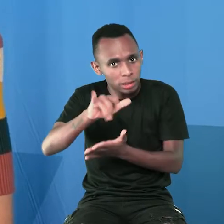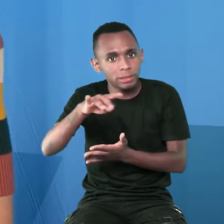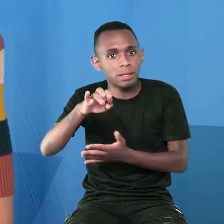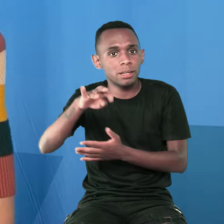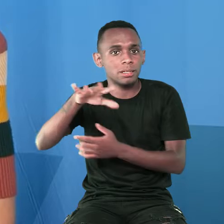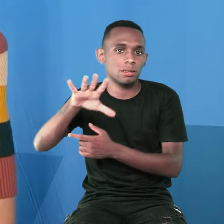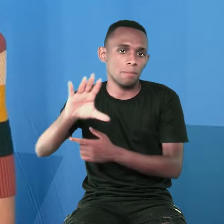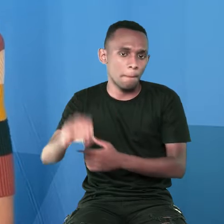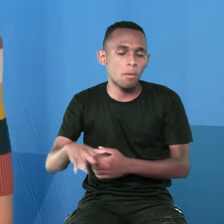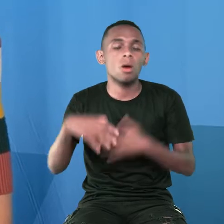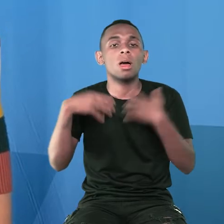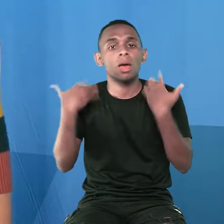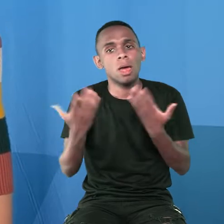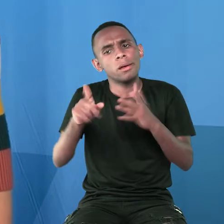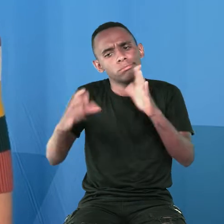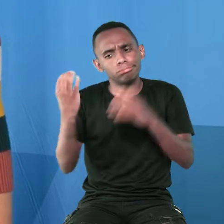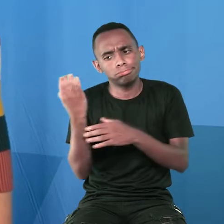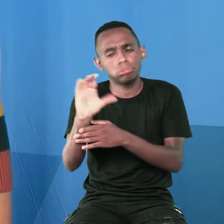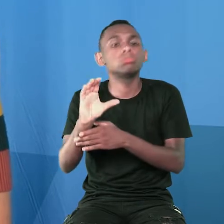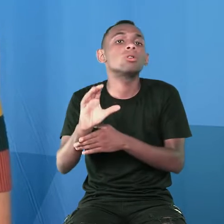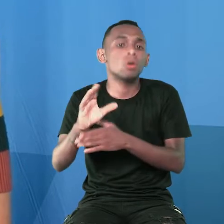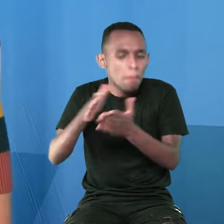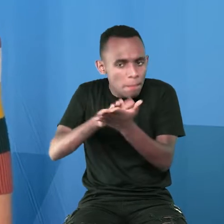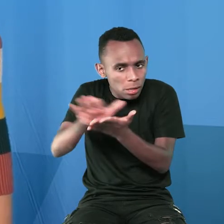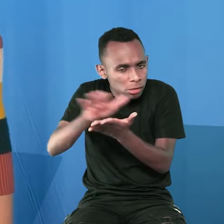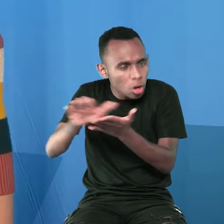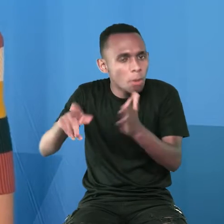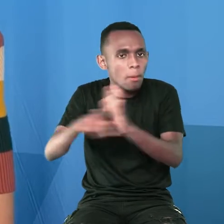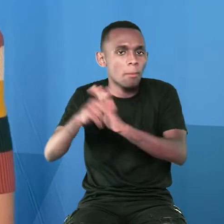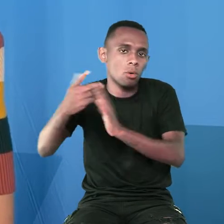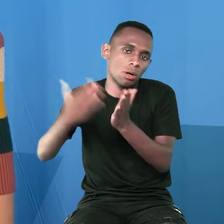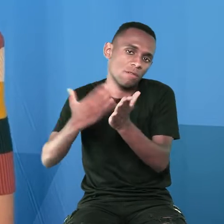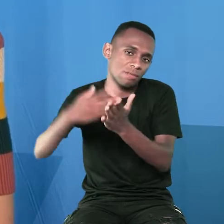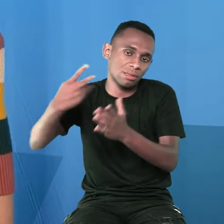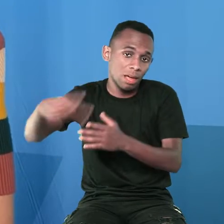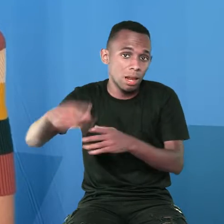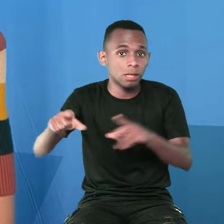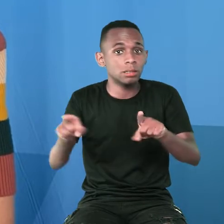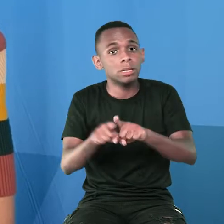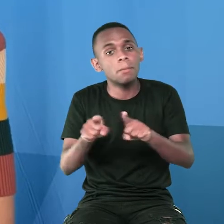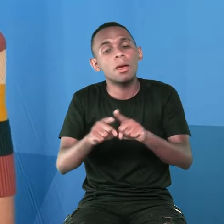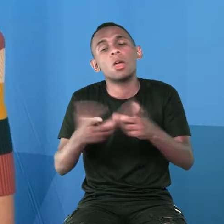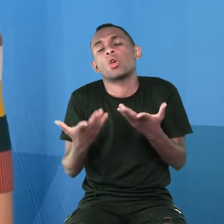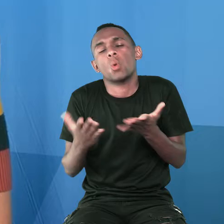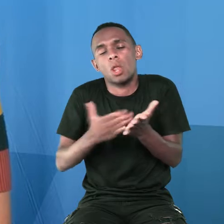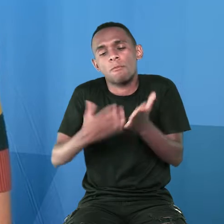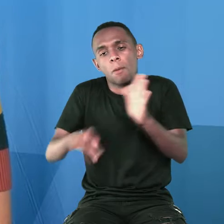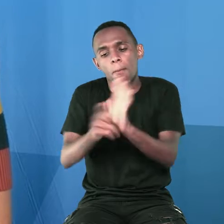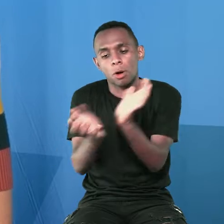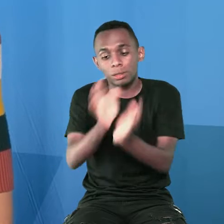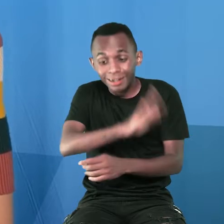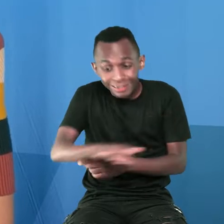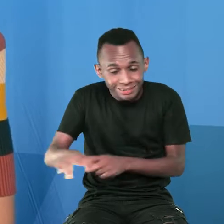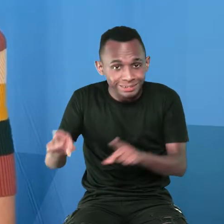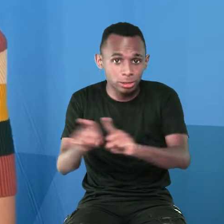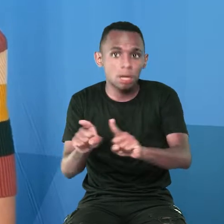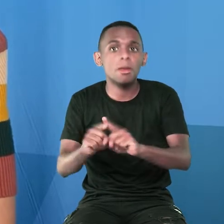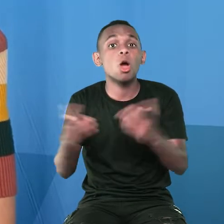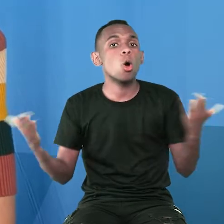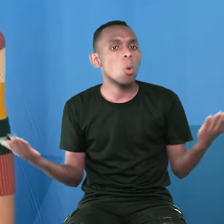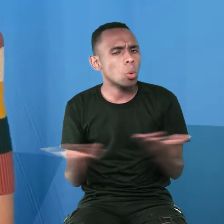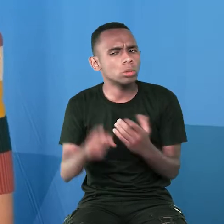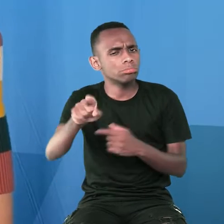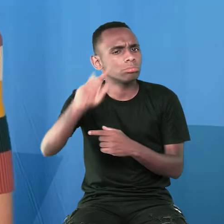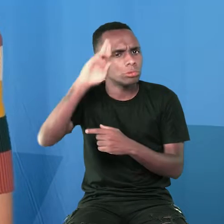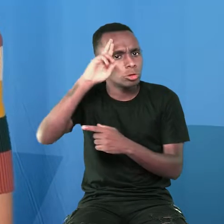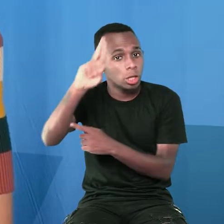Literíssima, que é por onde foi lançado o livro dela que a gente vai falar agora, e do Clube do Livro Infantil Solidário. Hoje em dia,